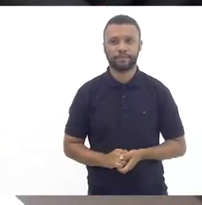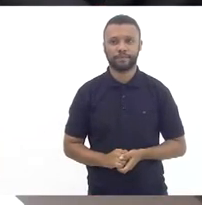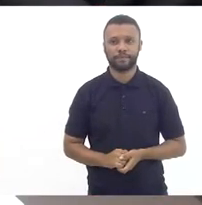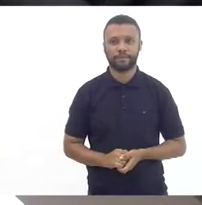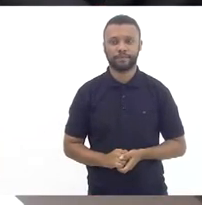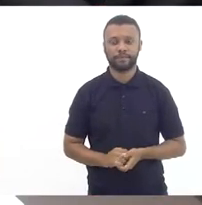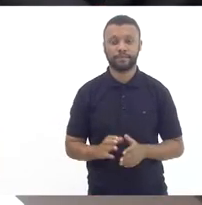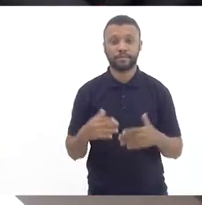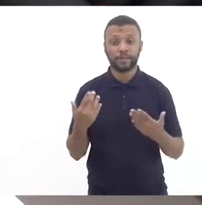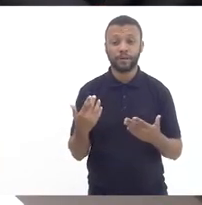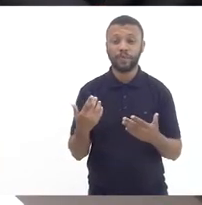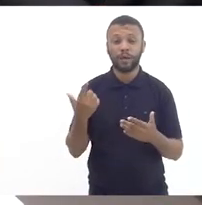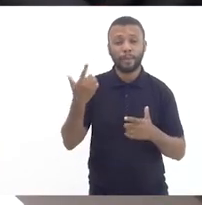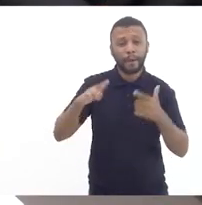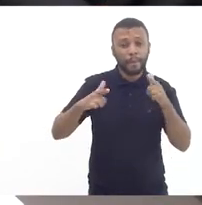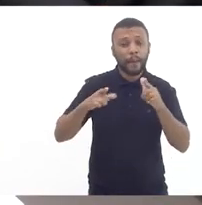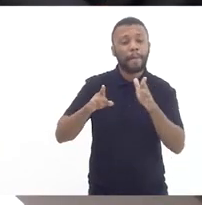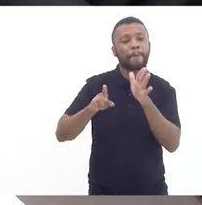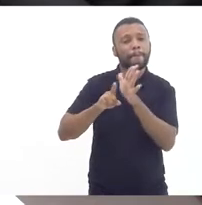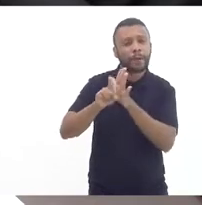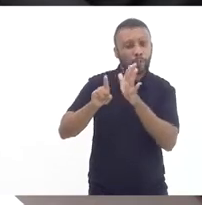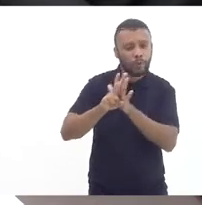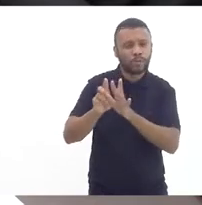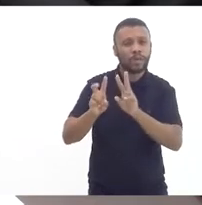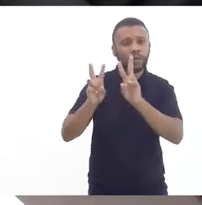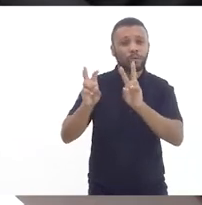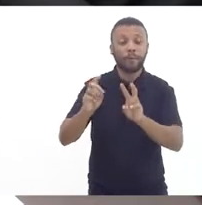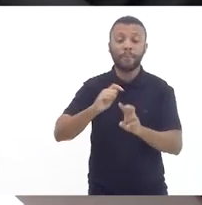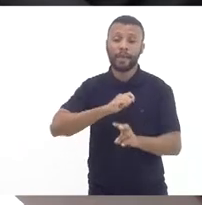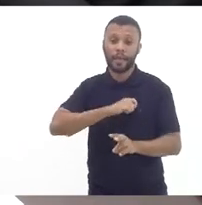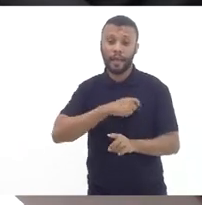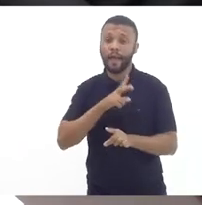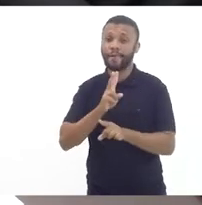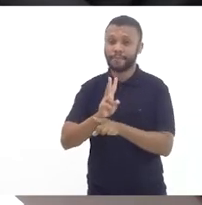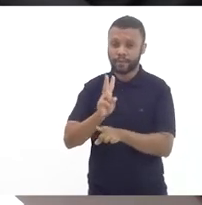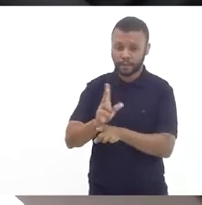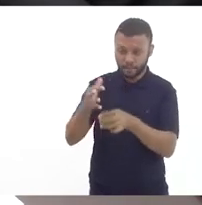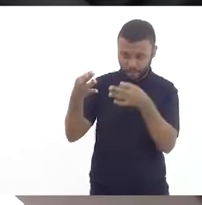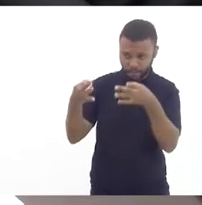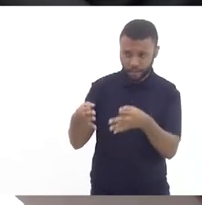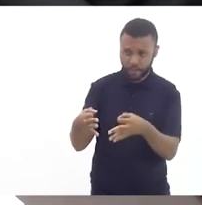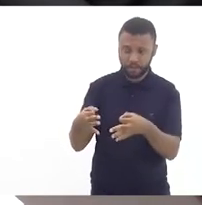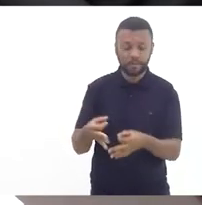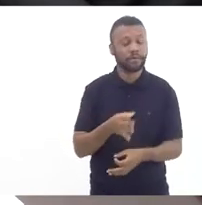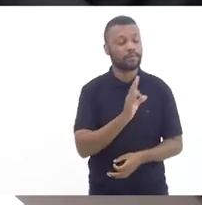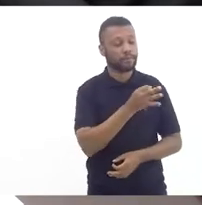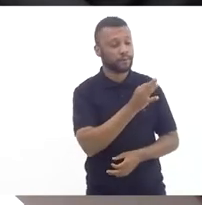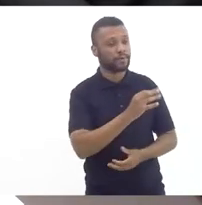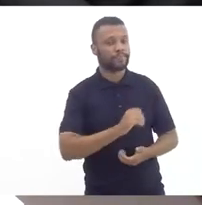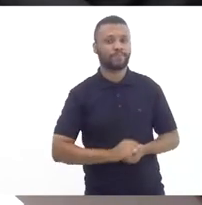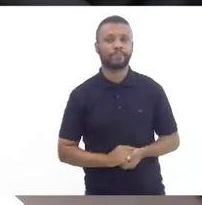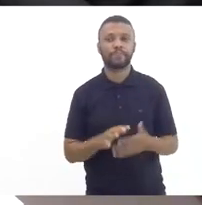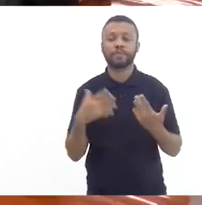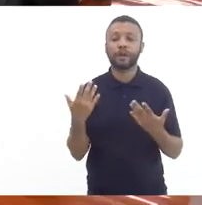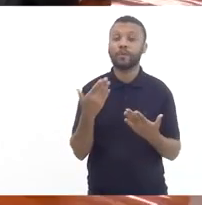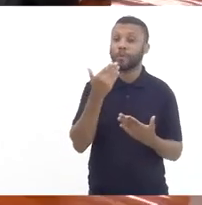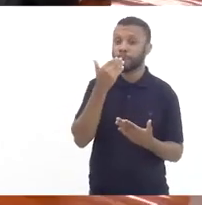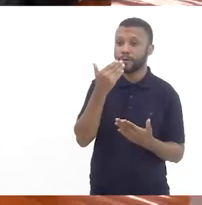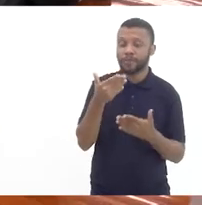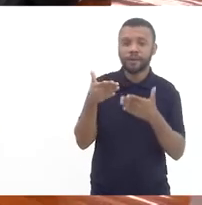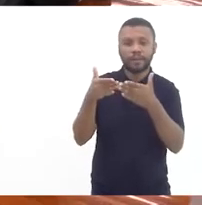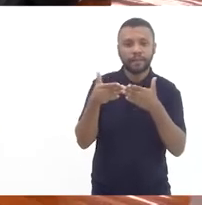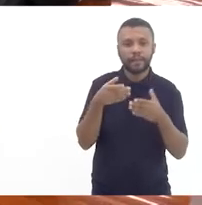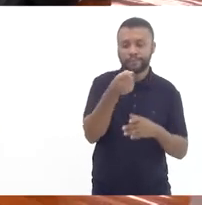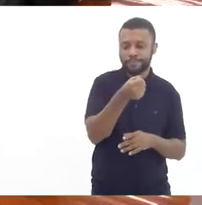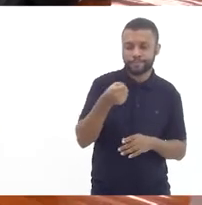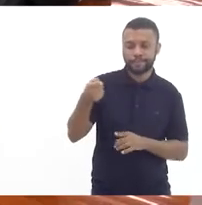Deputado Valdeque, as demais perguntas são referentes à fiscalização, não é isso? Sim, sim. Vou pedir licença, vou passar o